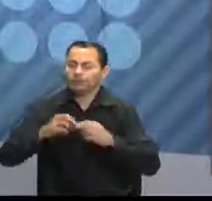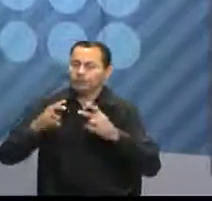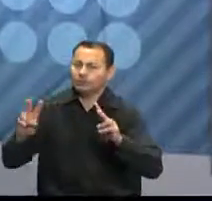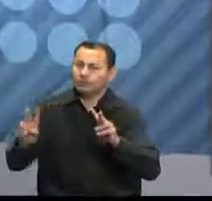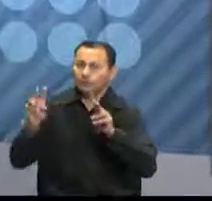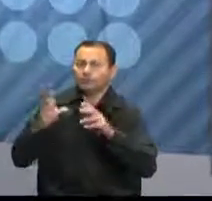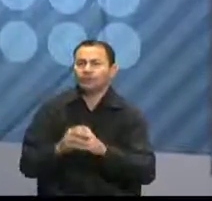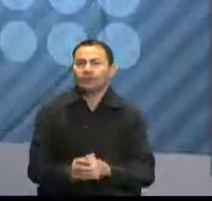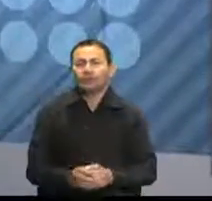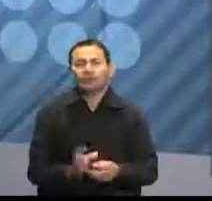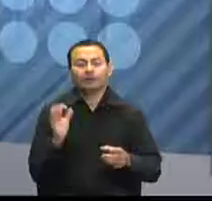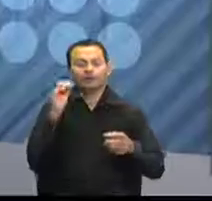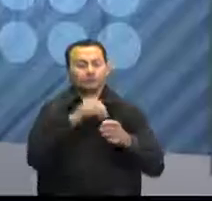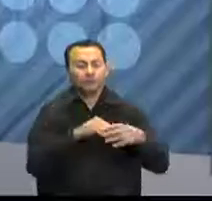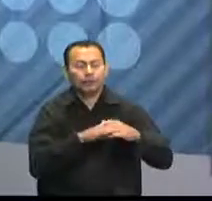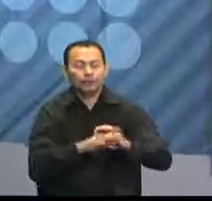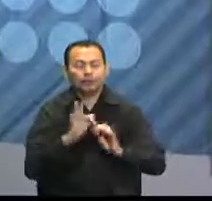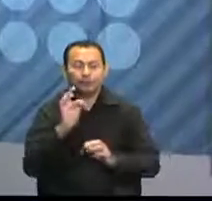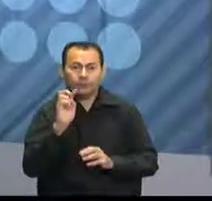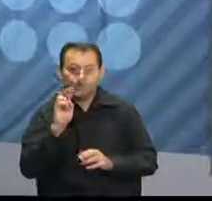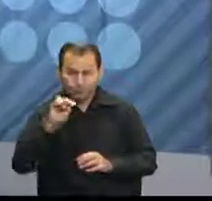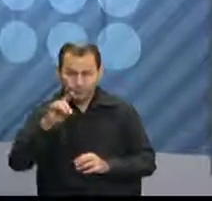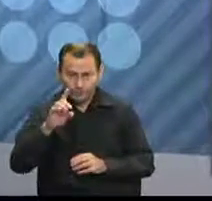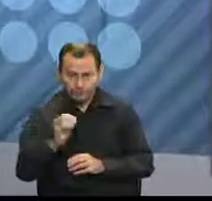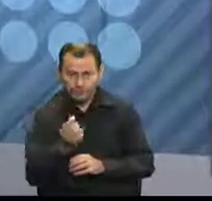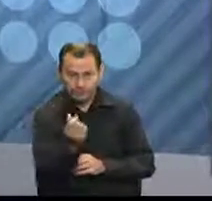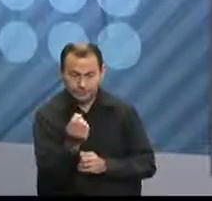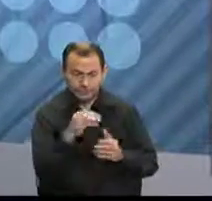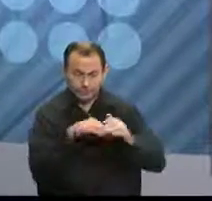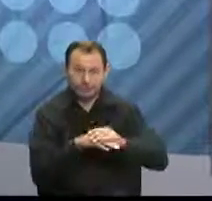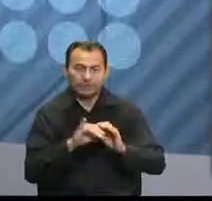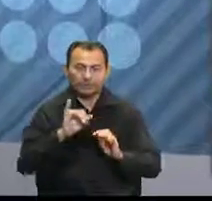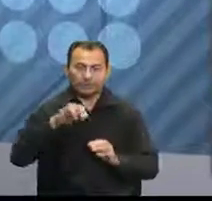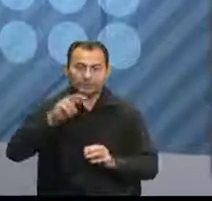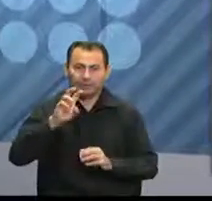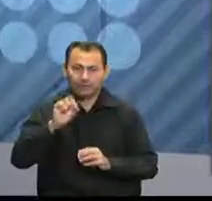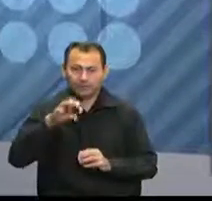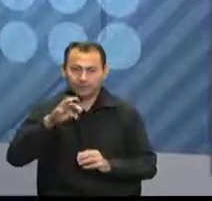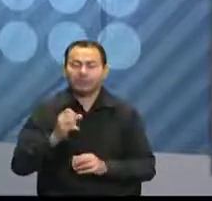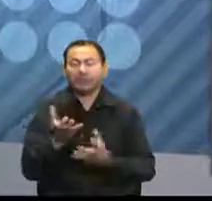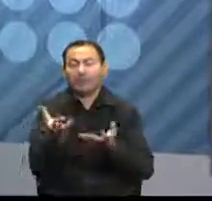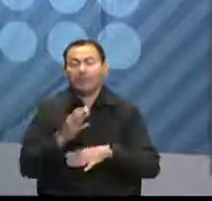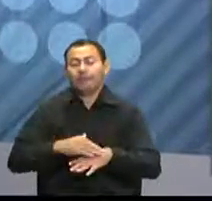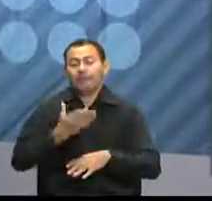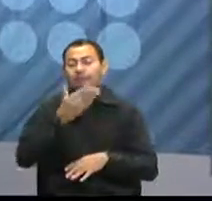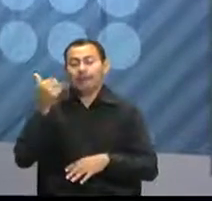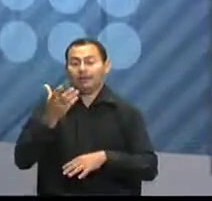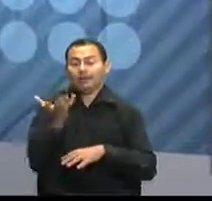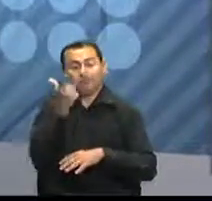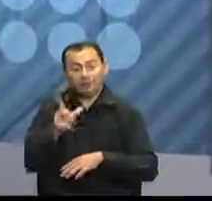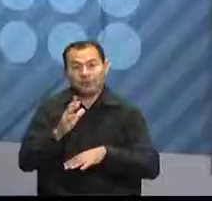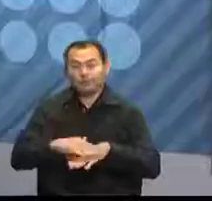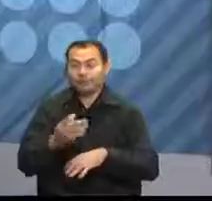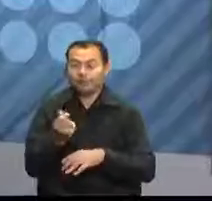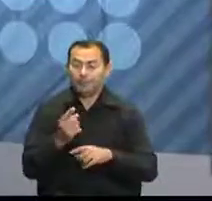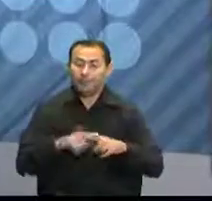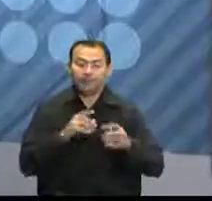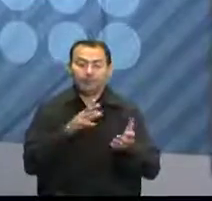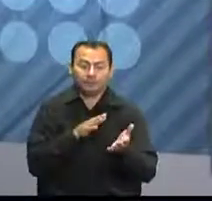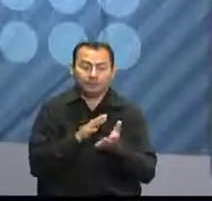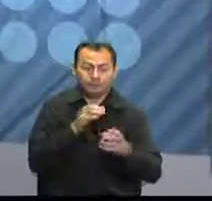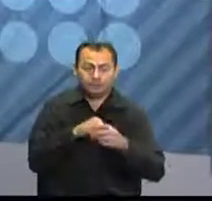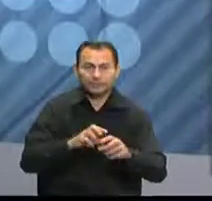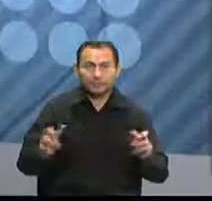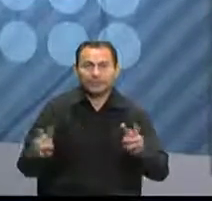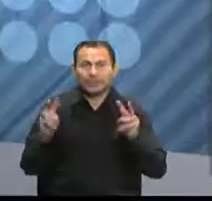fundos de investimentos fundos de ações e assim procuram maior rentabilidade porém investir nesses